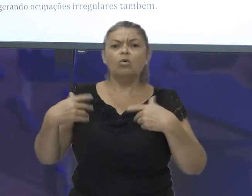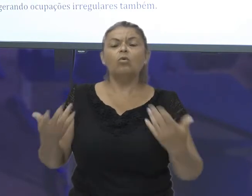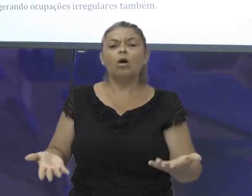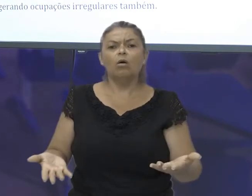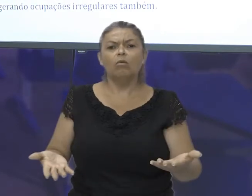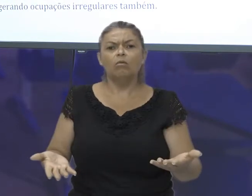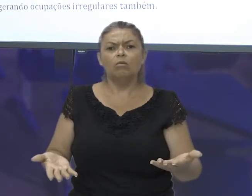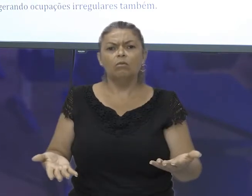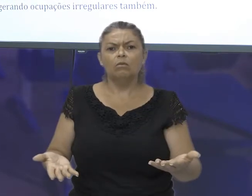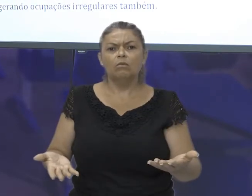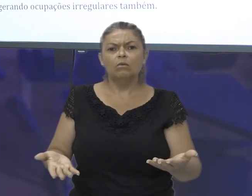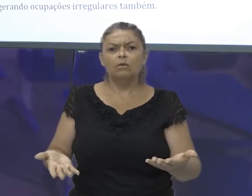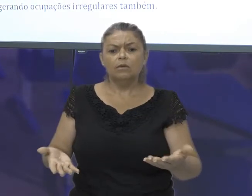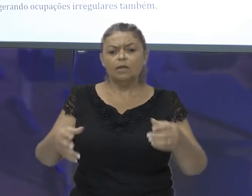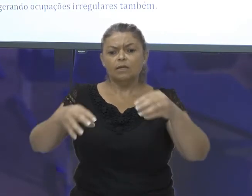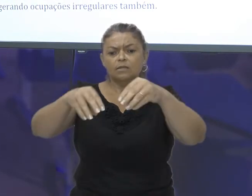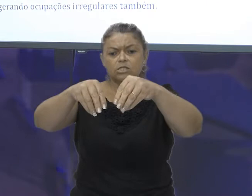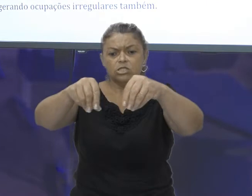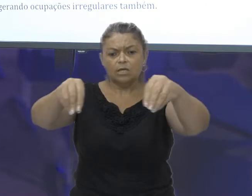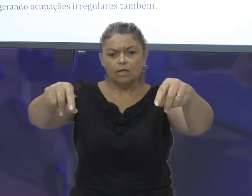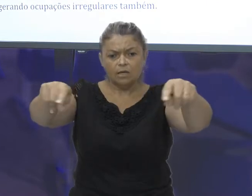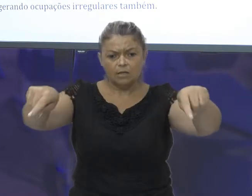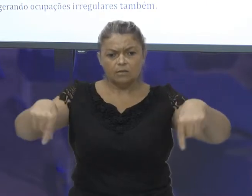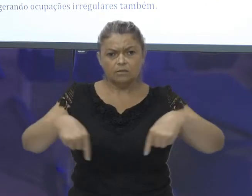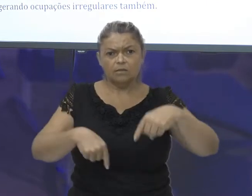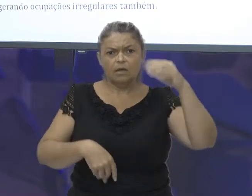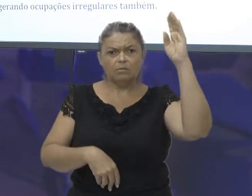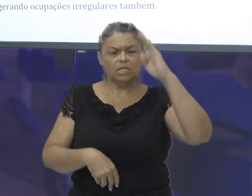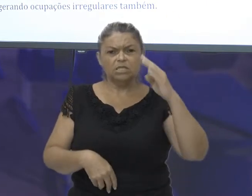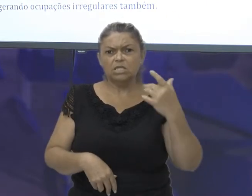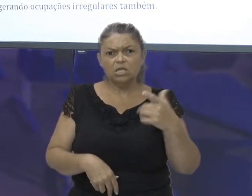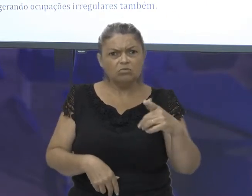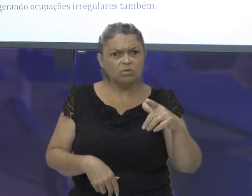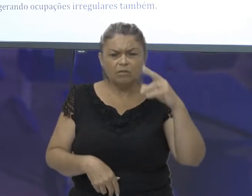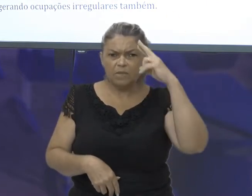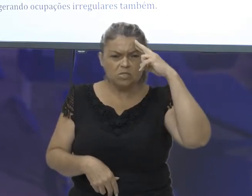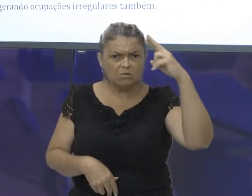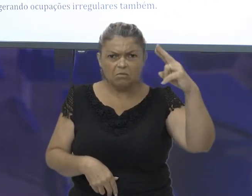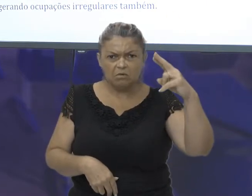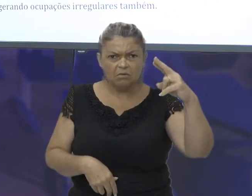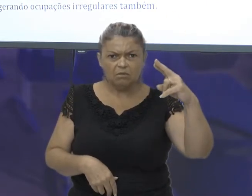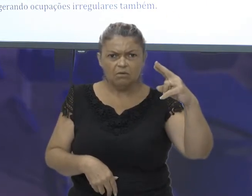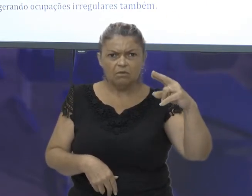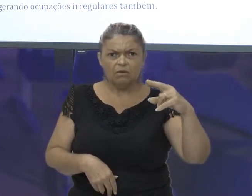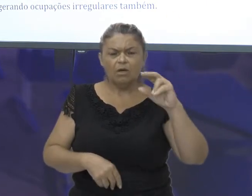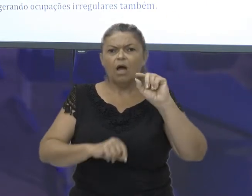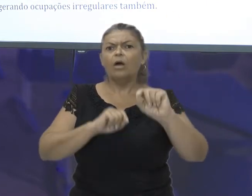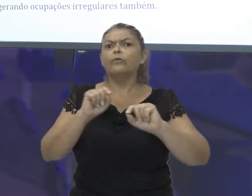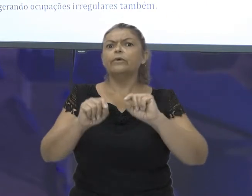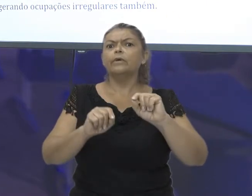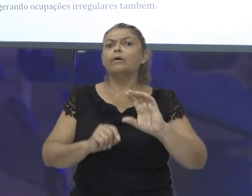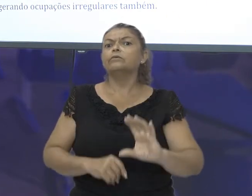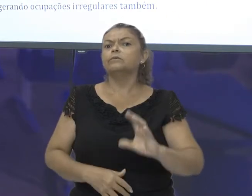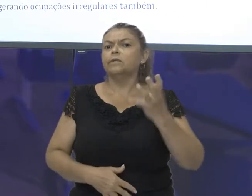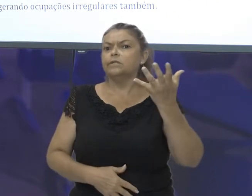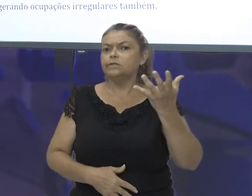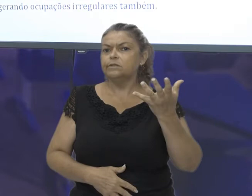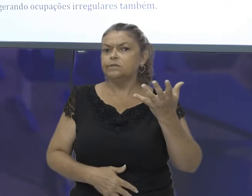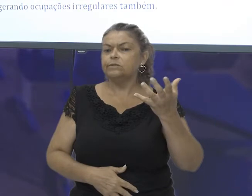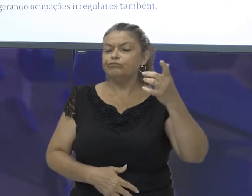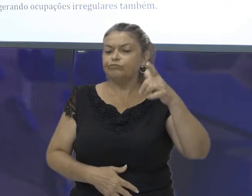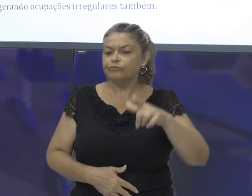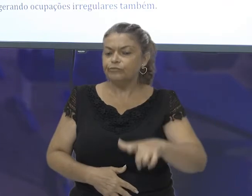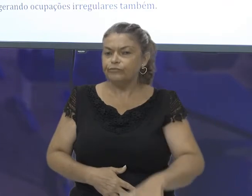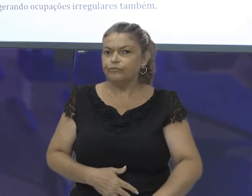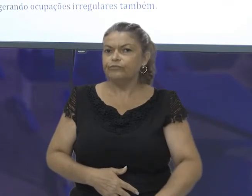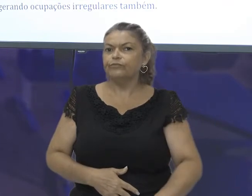parte dessas terras brasileiras não tenham donos, né? E se não tem dono, o que é que acontece? Mais uma